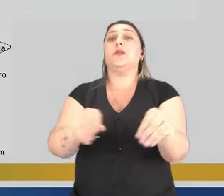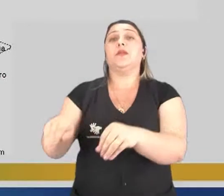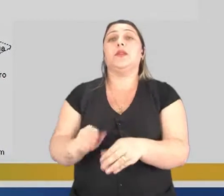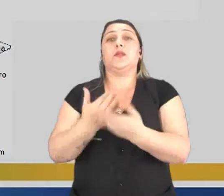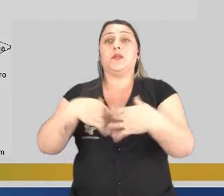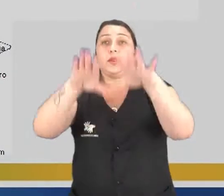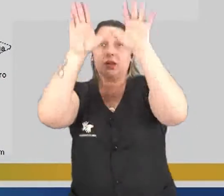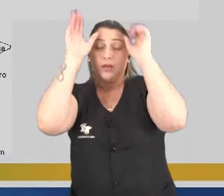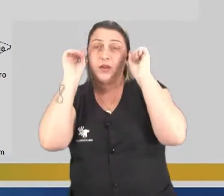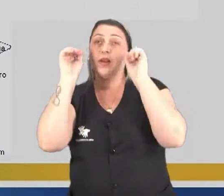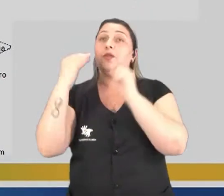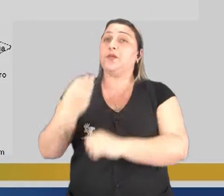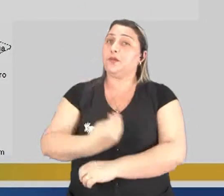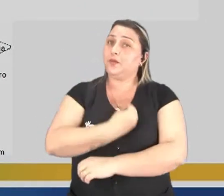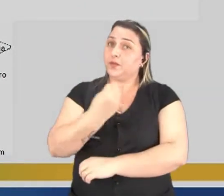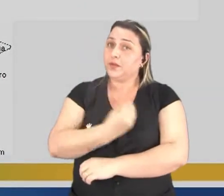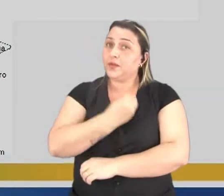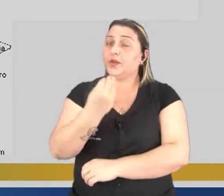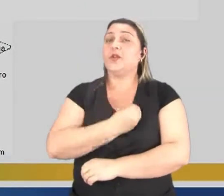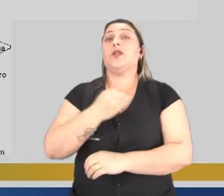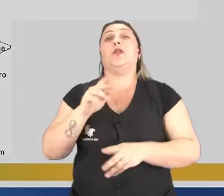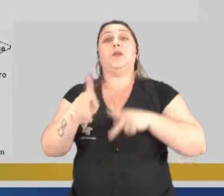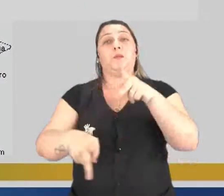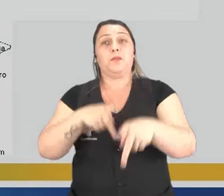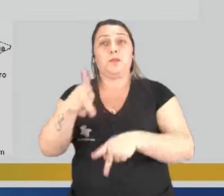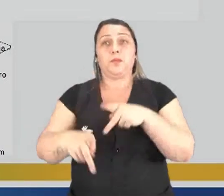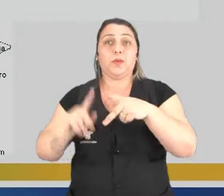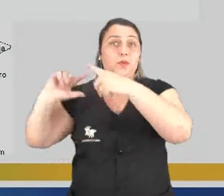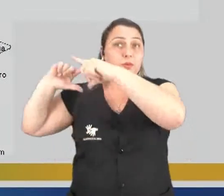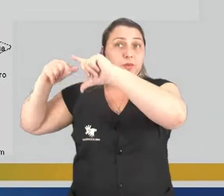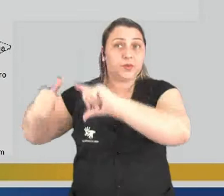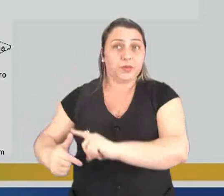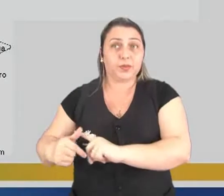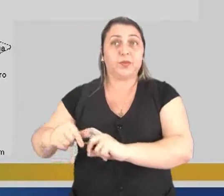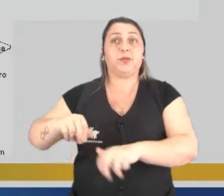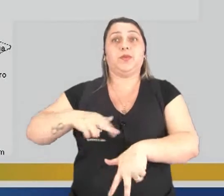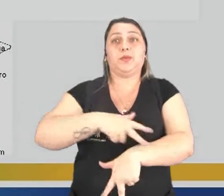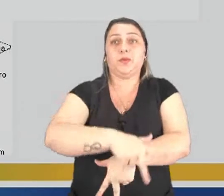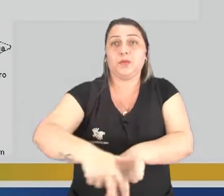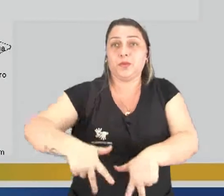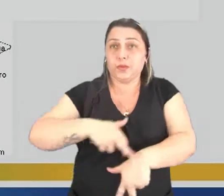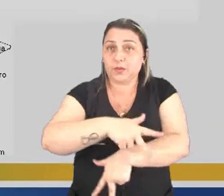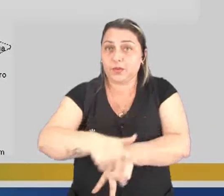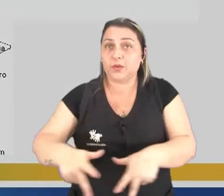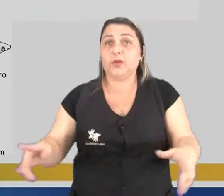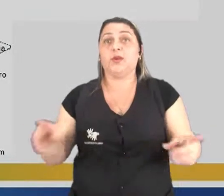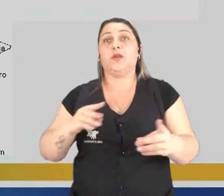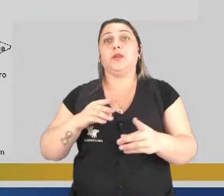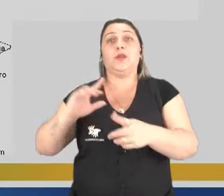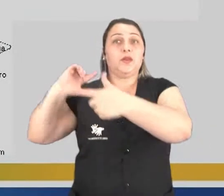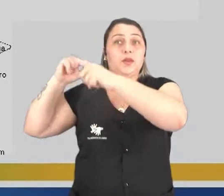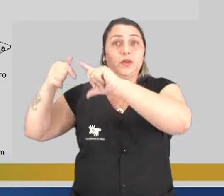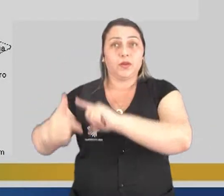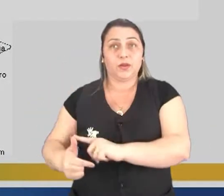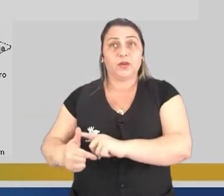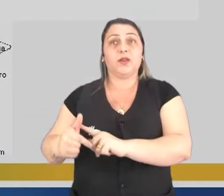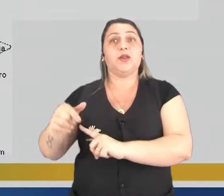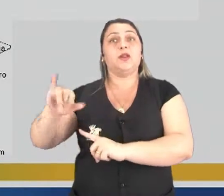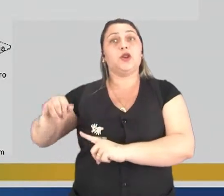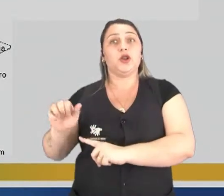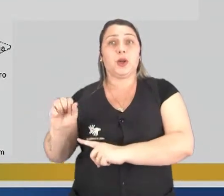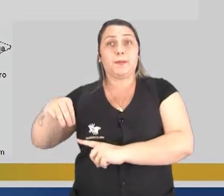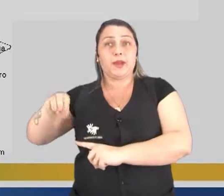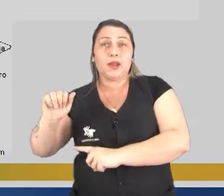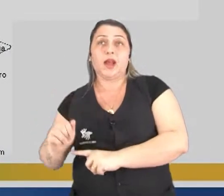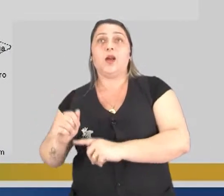acreano. Nelas vivem ainda povos tradicionais, de etnias tradicionais, como, por exemplo, os Jaminawa,